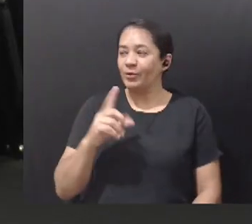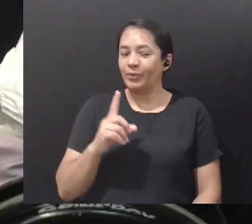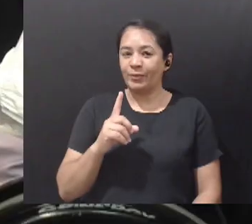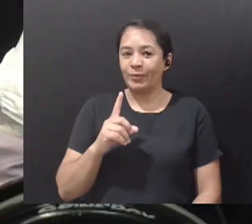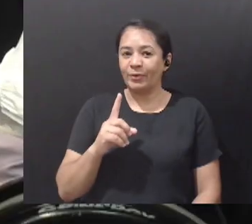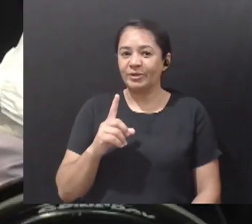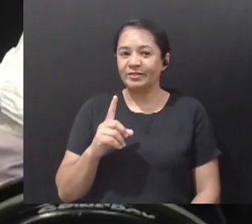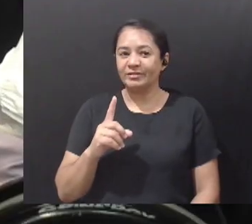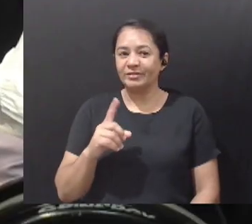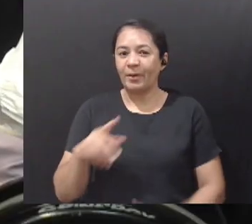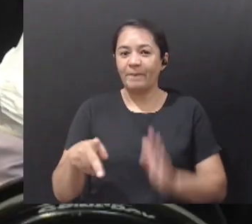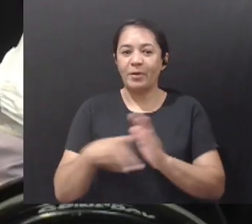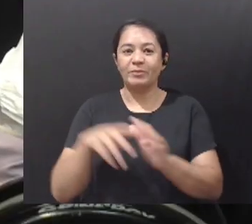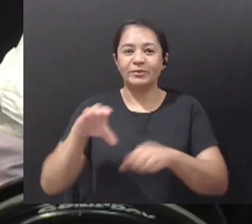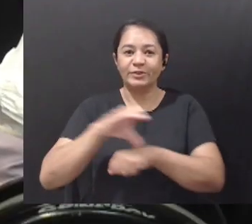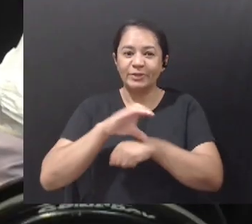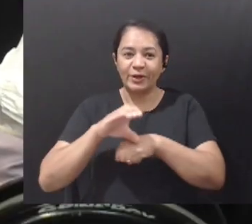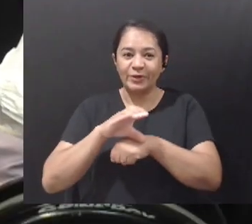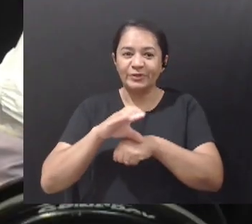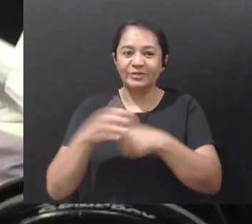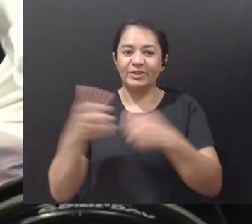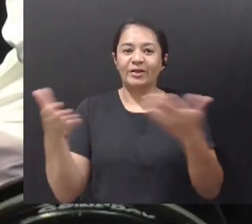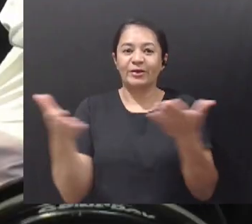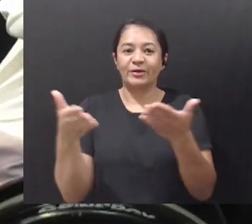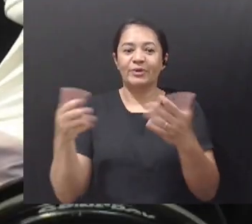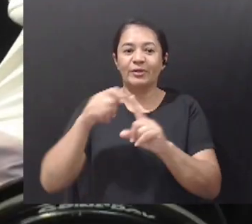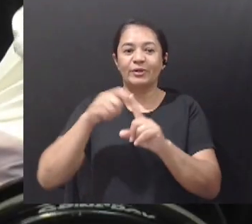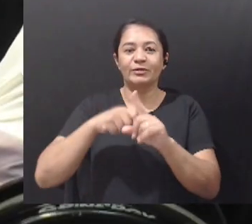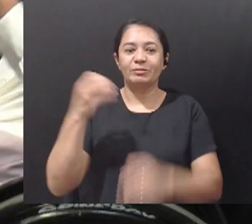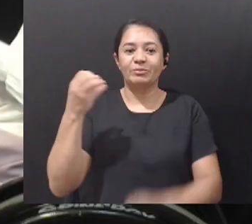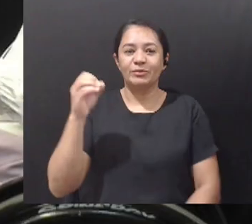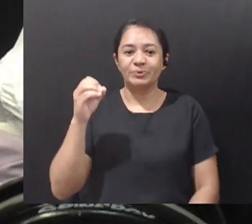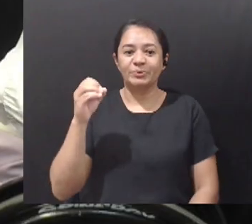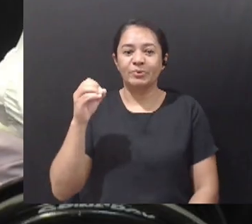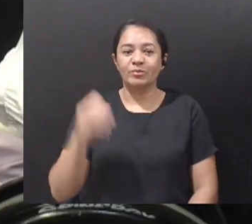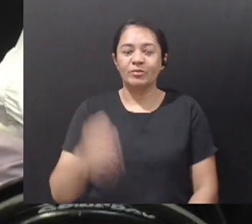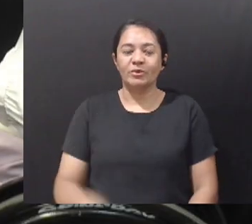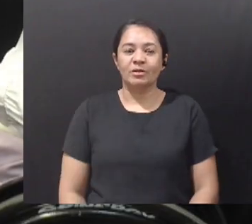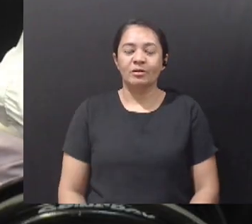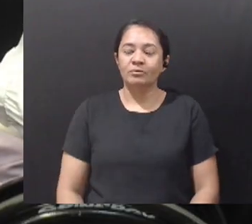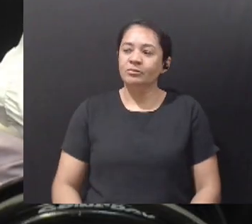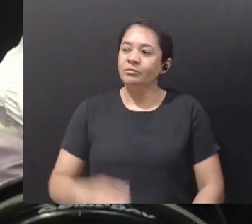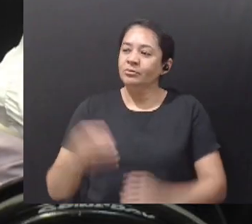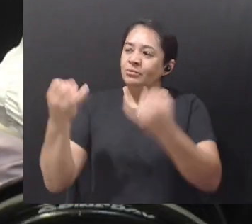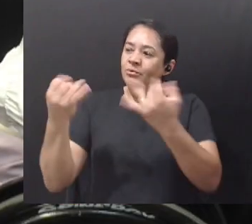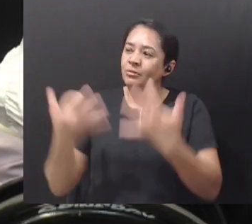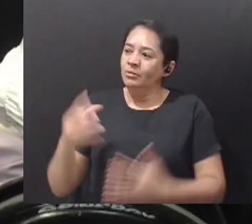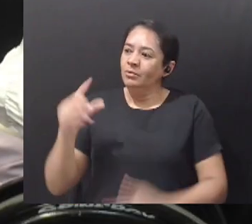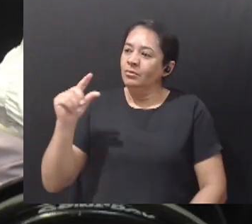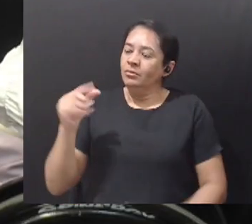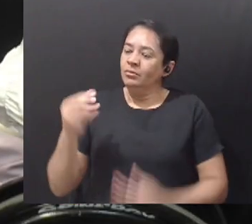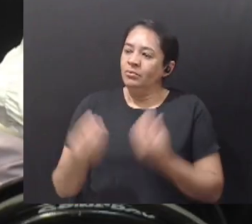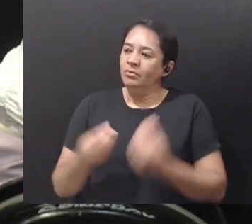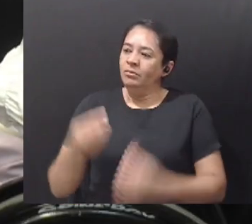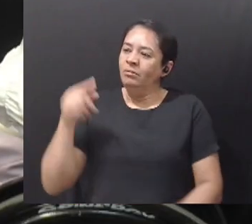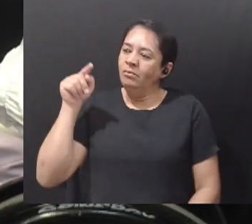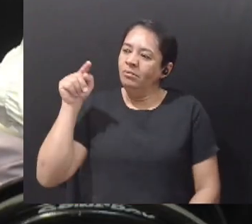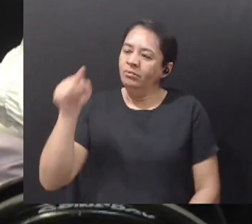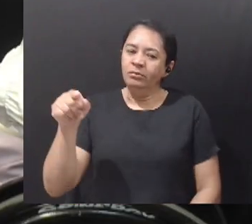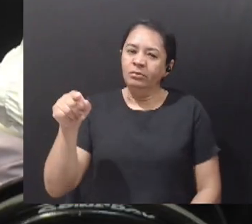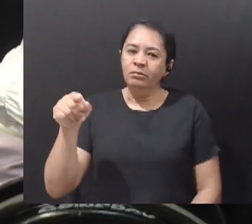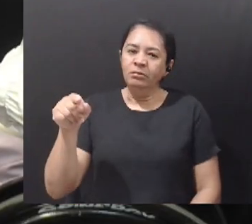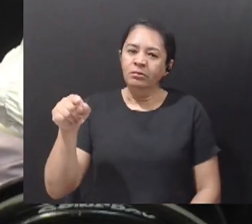Constituição, inclusive agora, né, em outubro. Isso. E me fala um pouquinho de como a Célia é